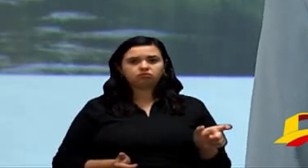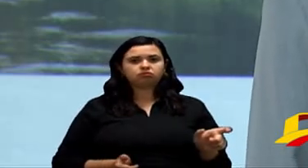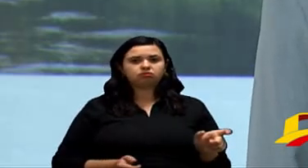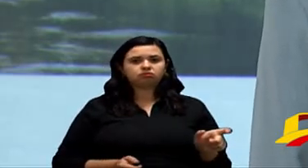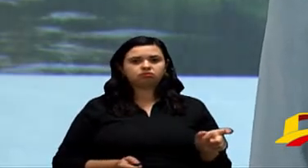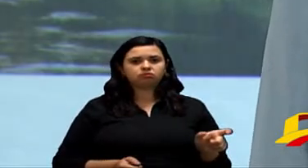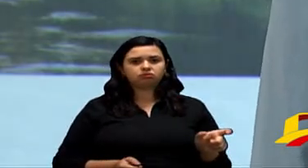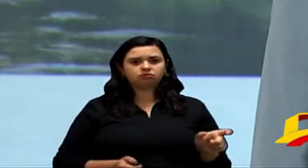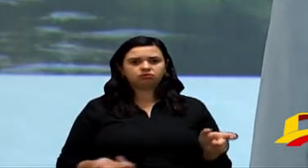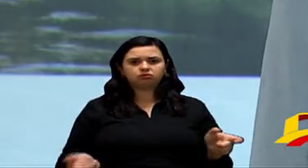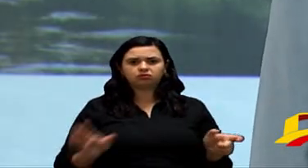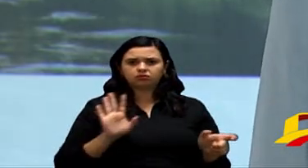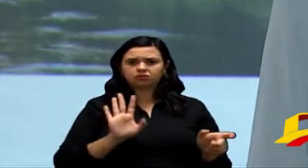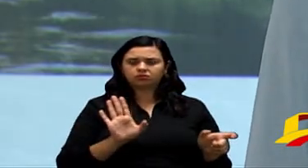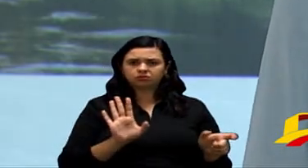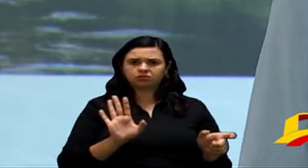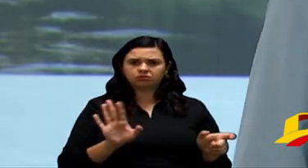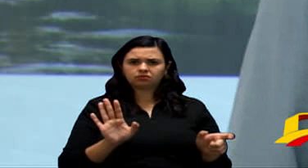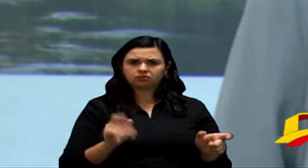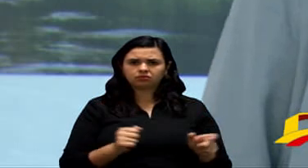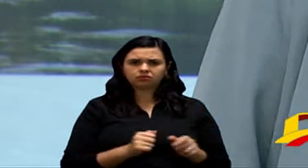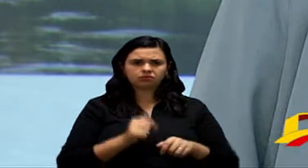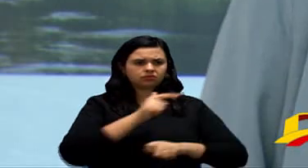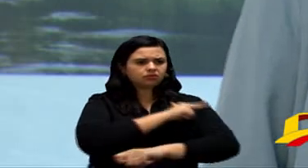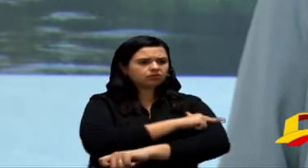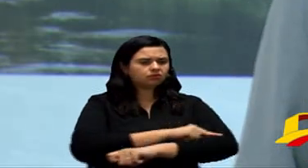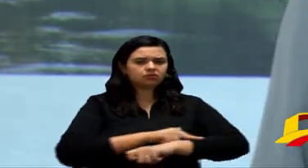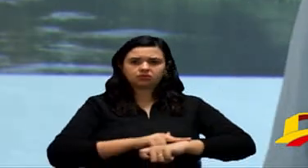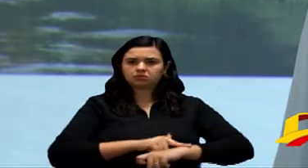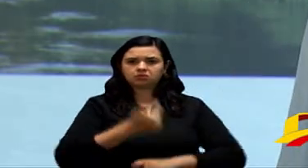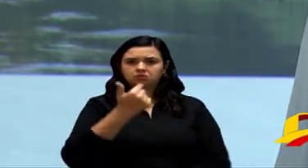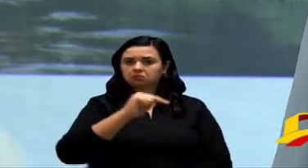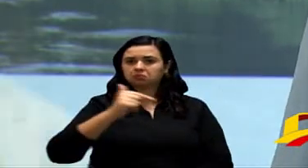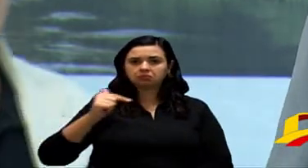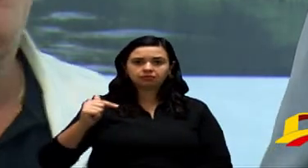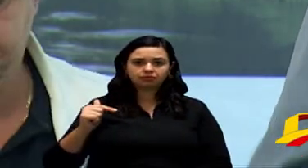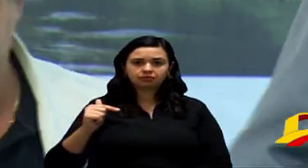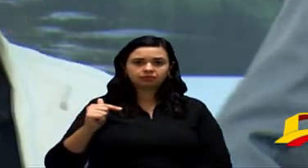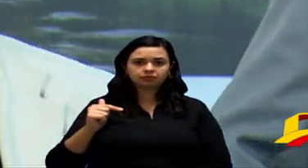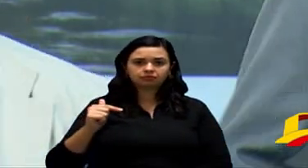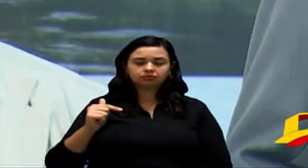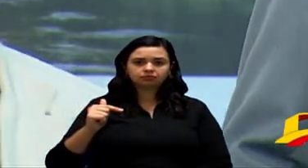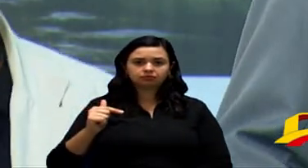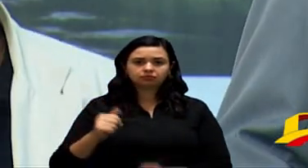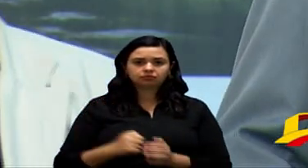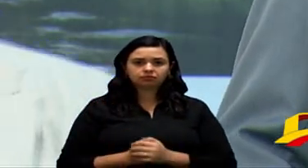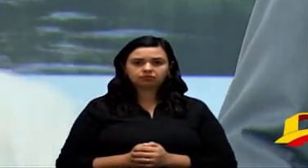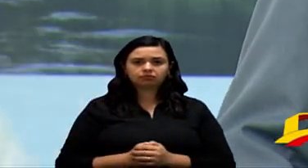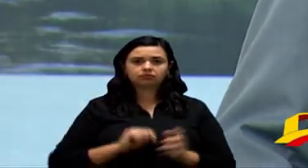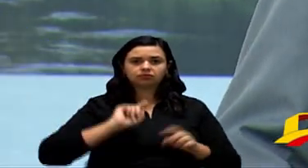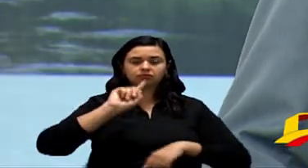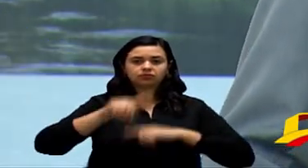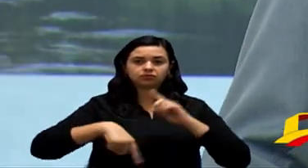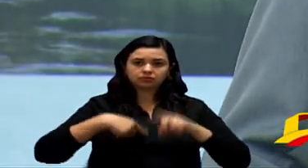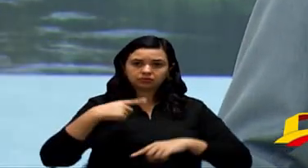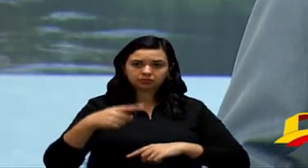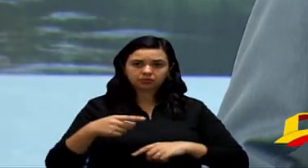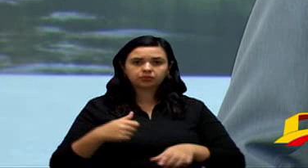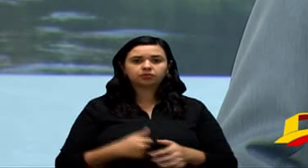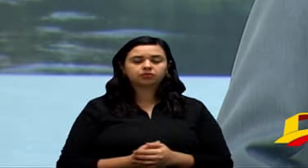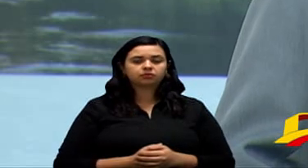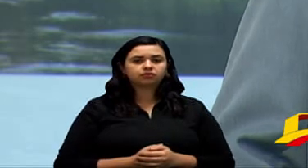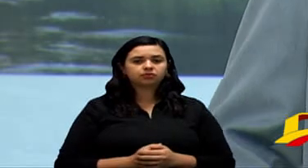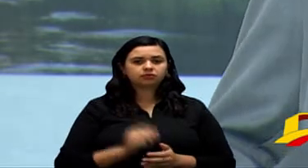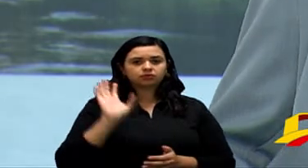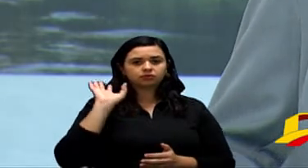sem o mínimo de respeito e de civilidade que entrou no ambiente